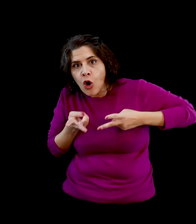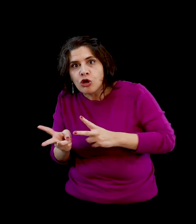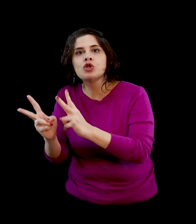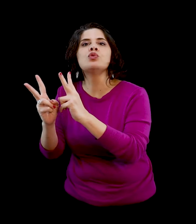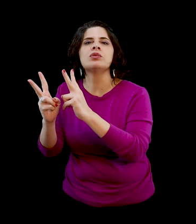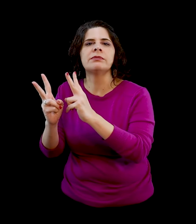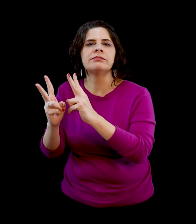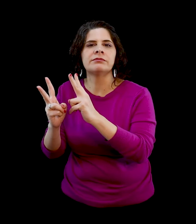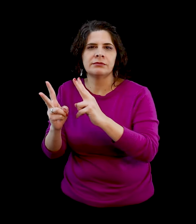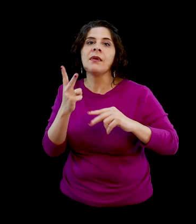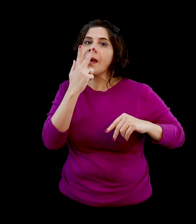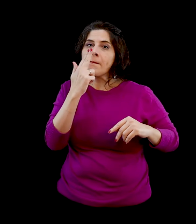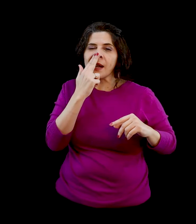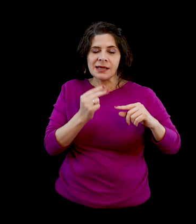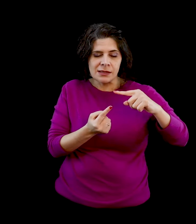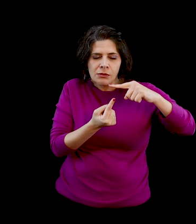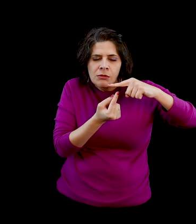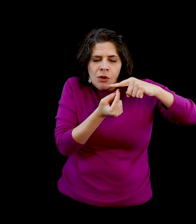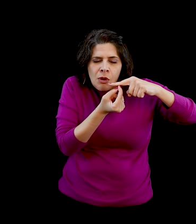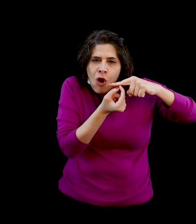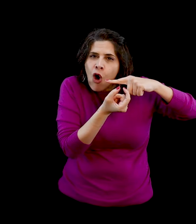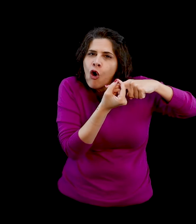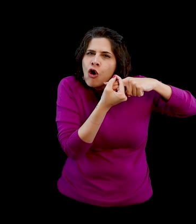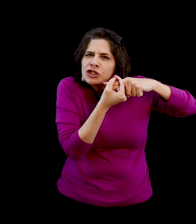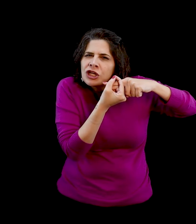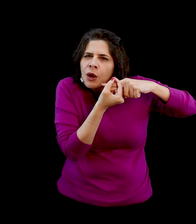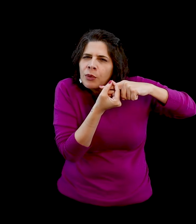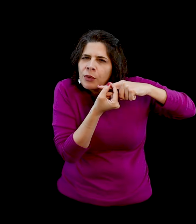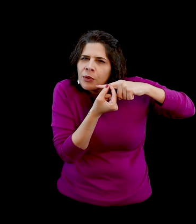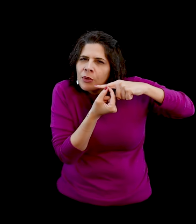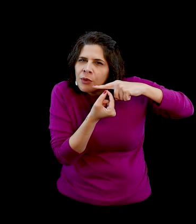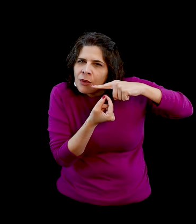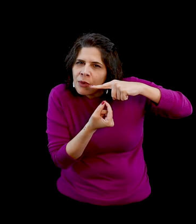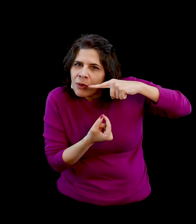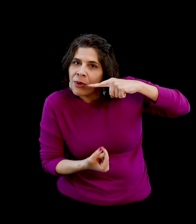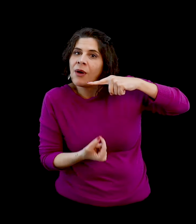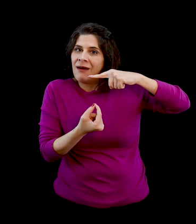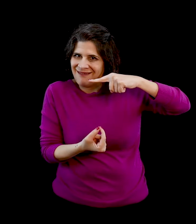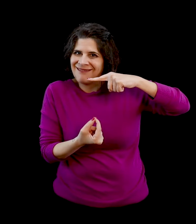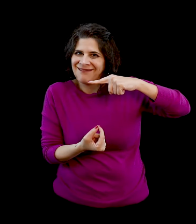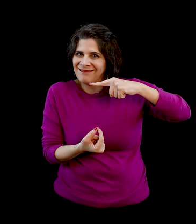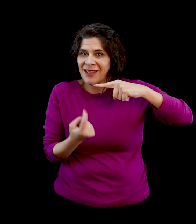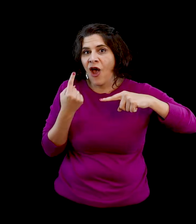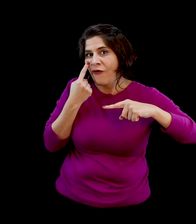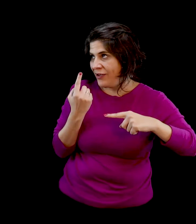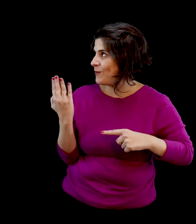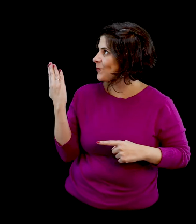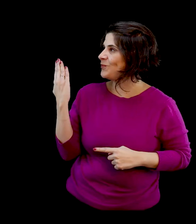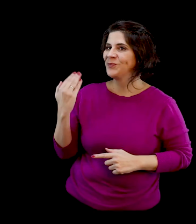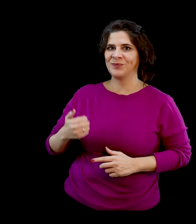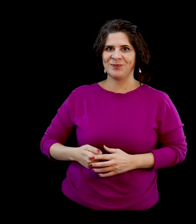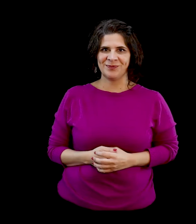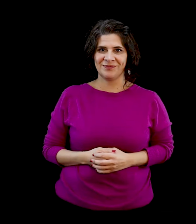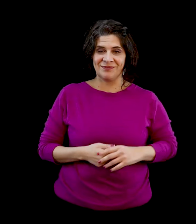fazer como se essa gotinha que está aparecendo lá em cima tivesse descido um pouquinho e ela vem aqui, ela está